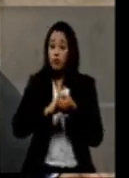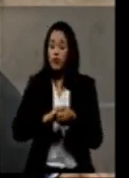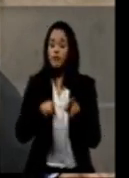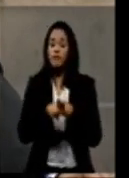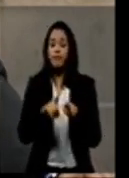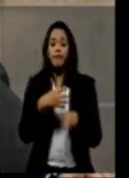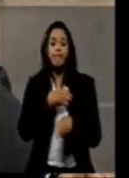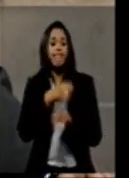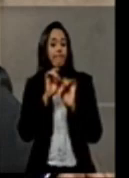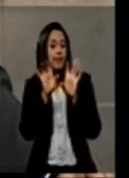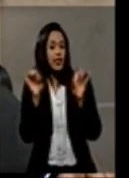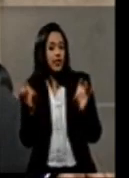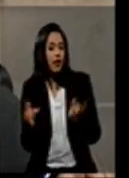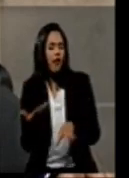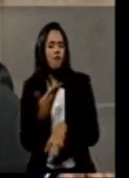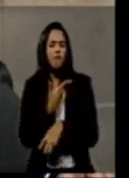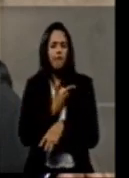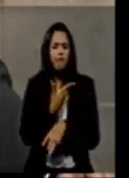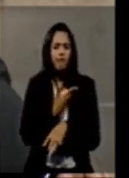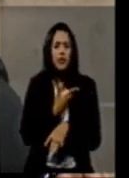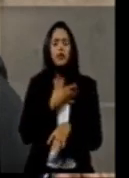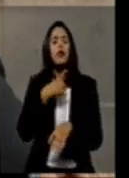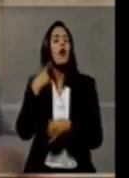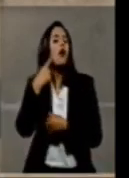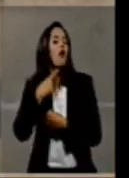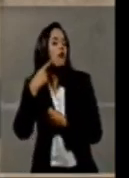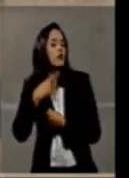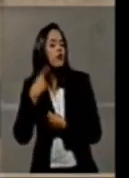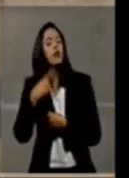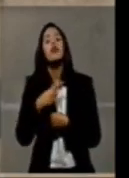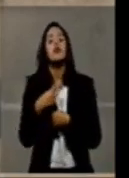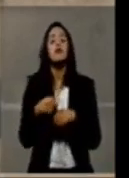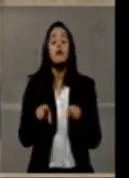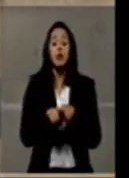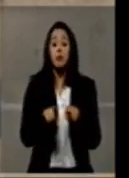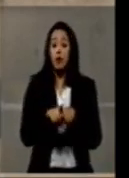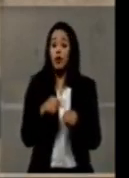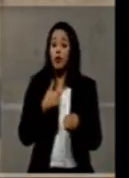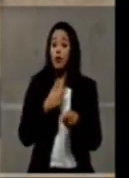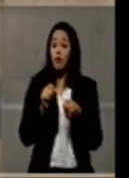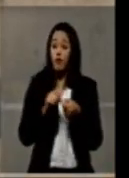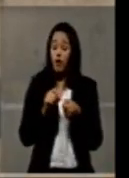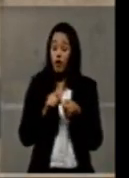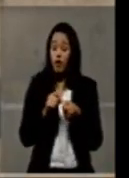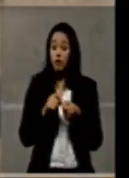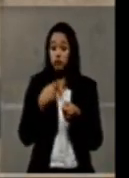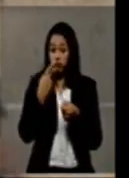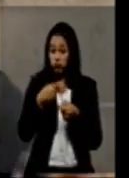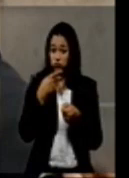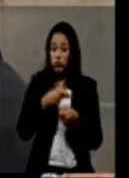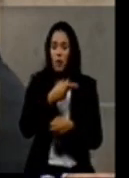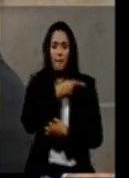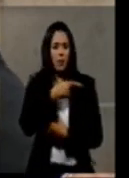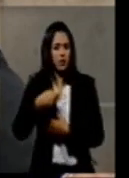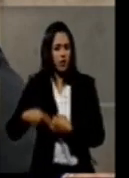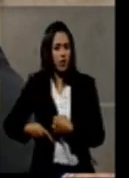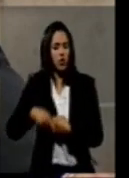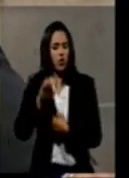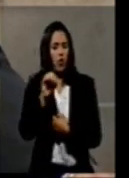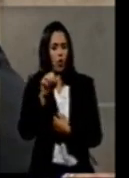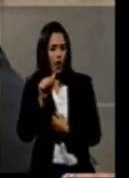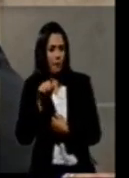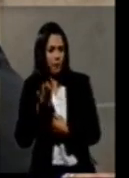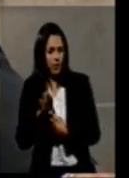a todos os meus colegas advogados e advogadas e faço isso nas pessoas do presidente da ordem dos advogados